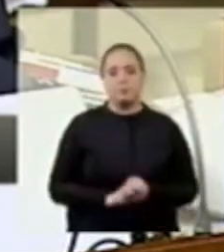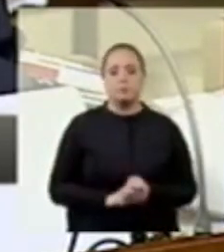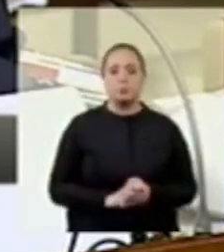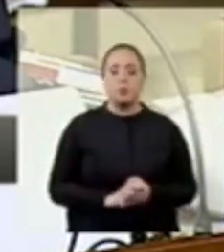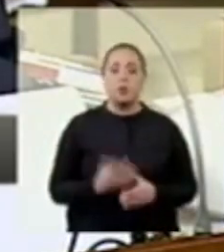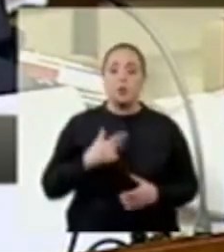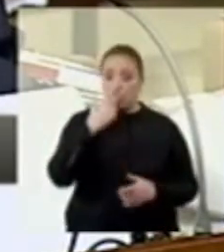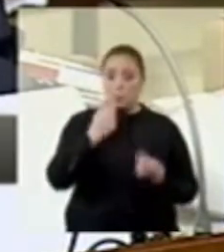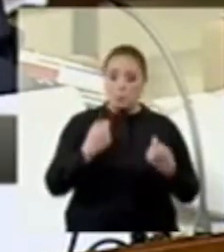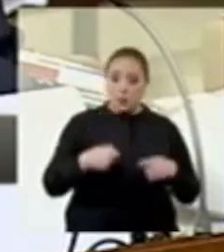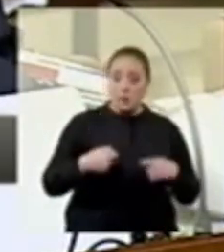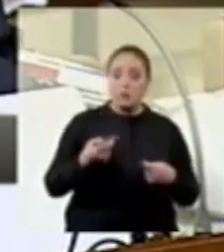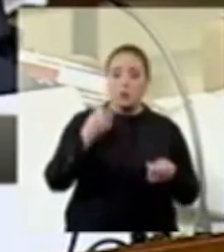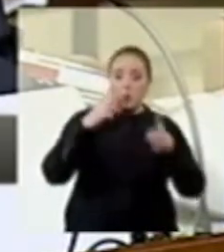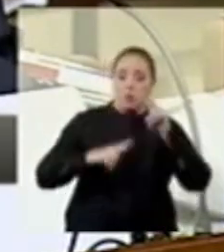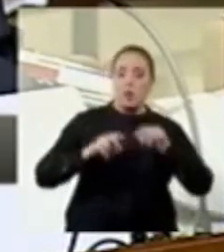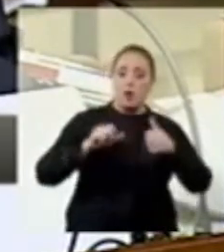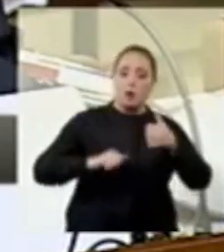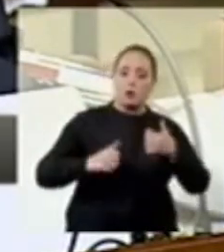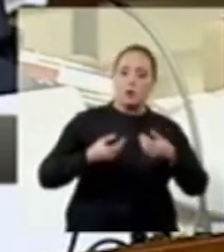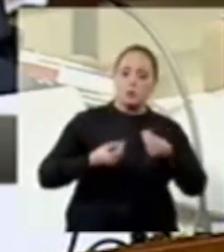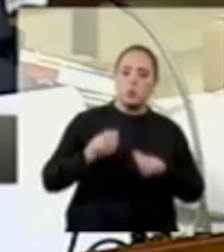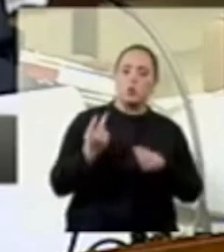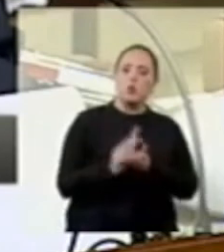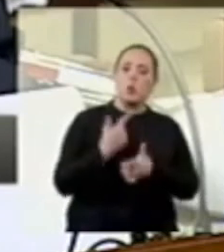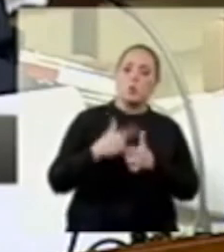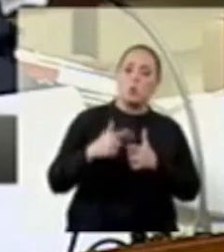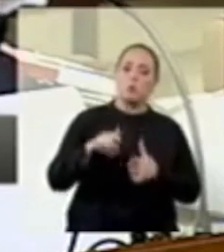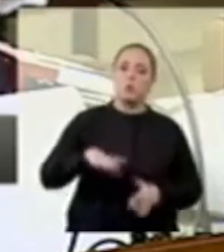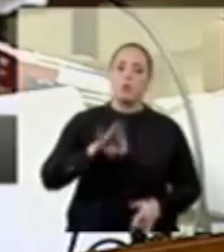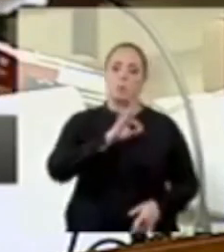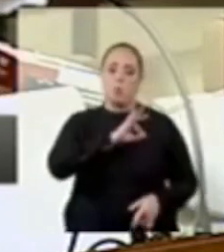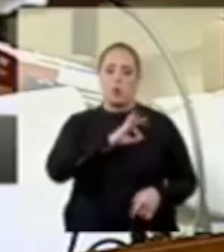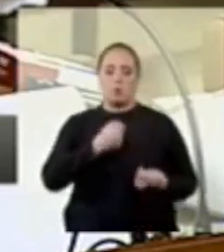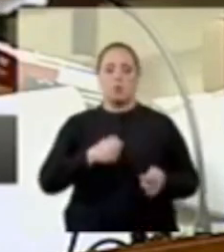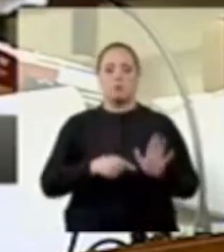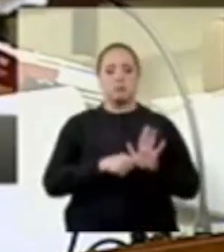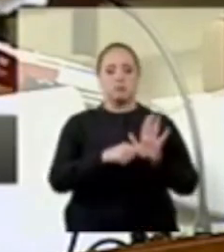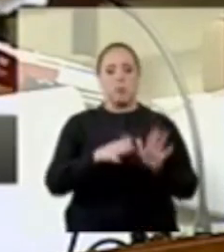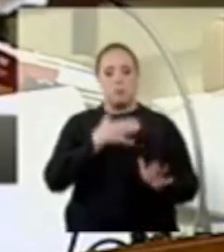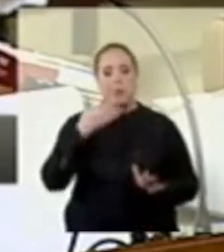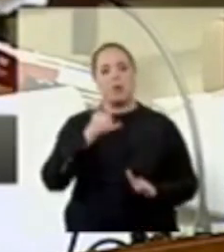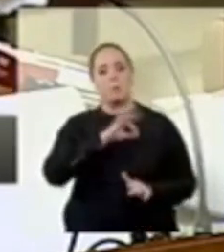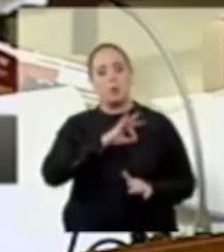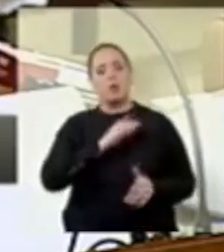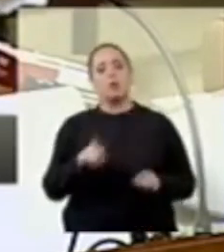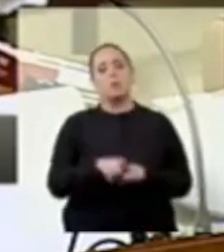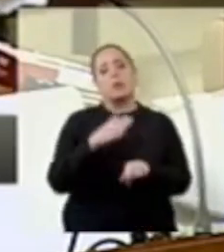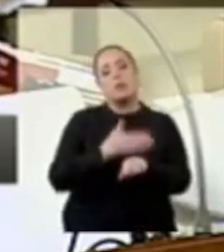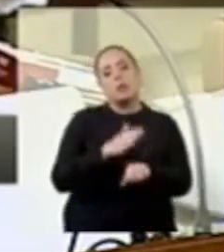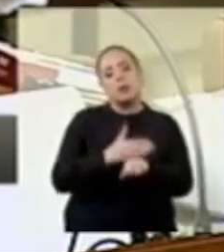e reequacionar o problema da polícia com o aparelhamento com o treinamento dando dignidade